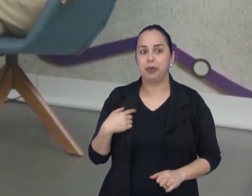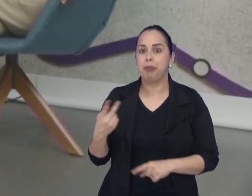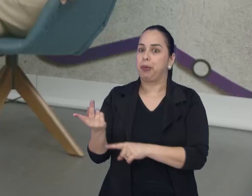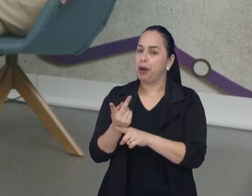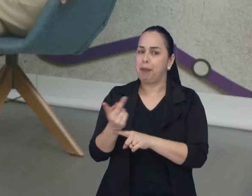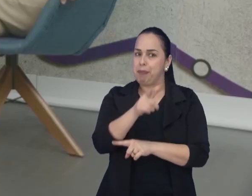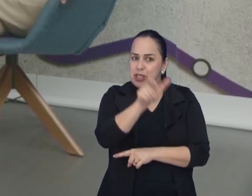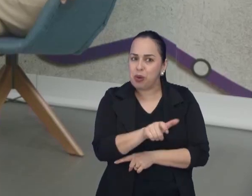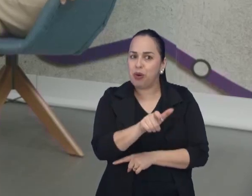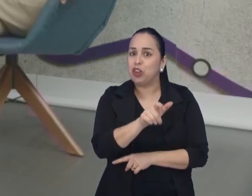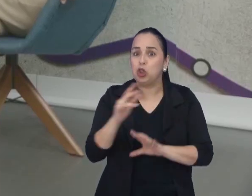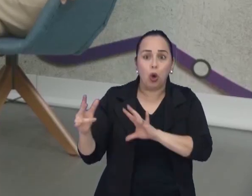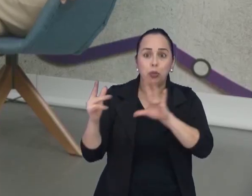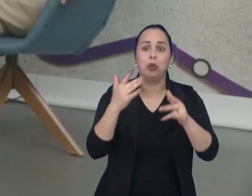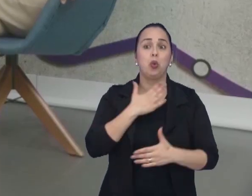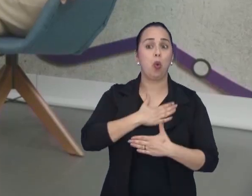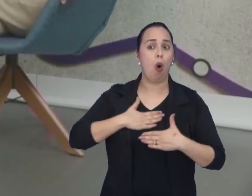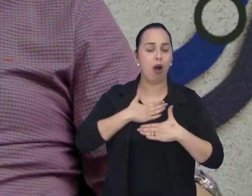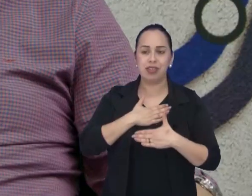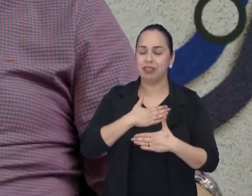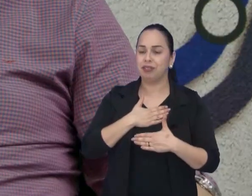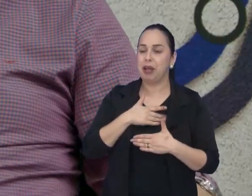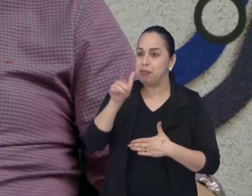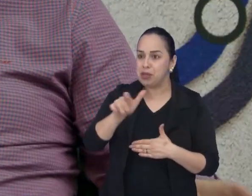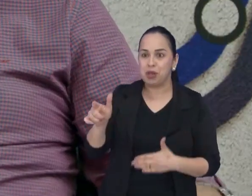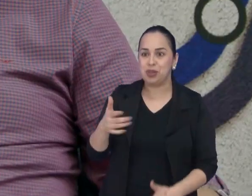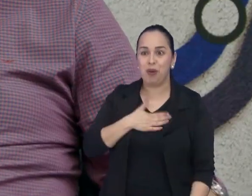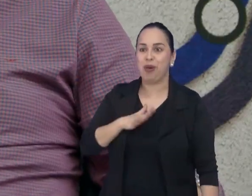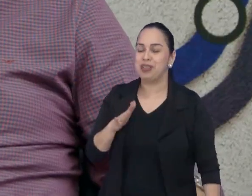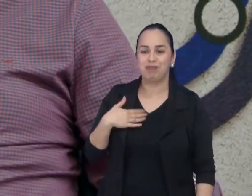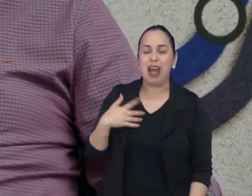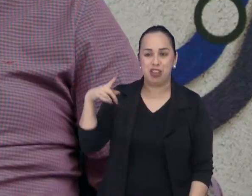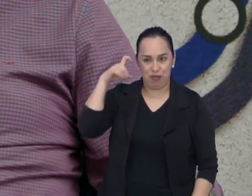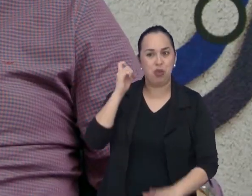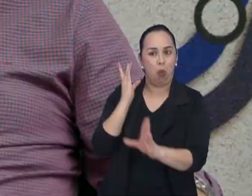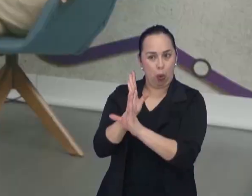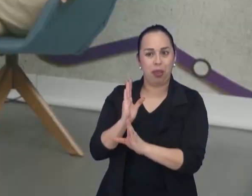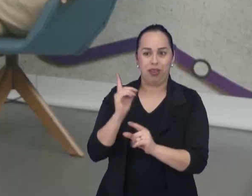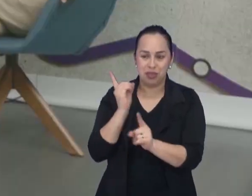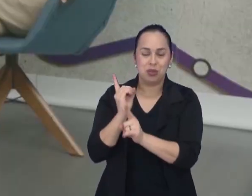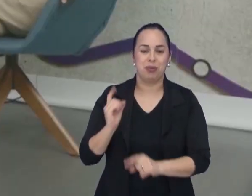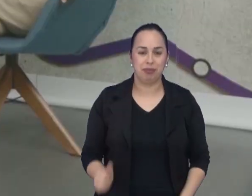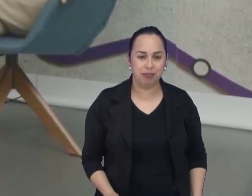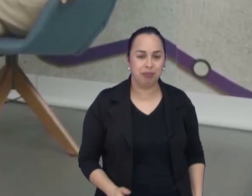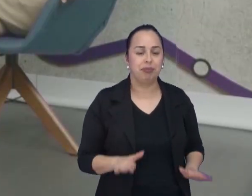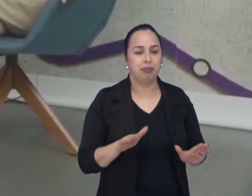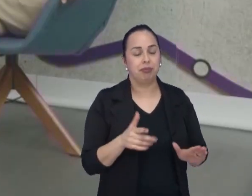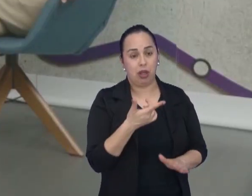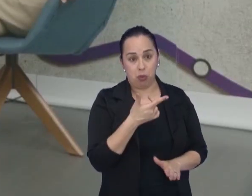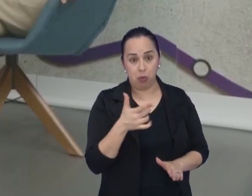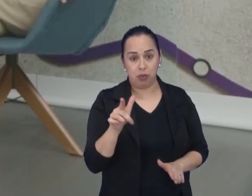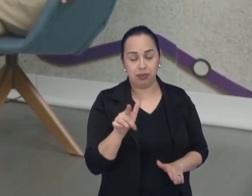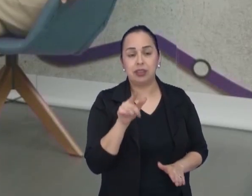caipira. Pois quer dizer, então pode ser utilizado e pode servir de alimento em qualquer lugar, nas festas, como você disse. E uma outra opção